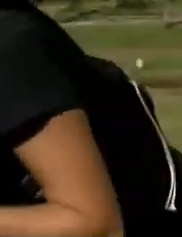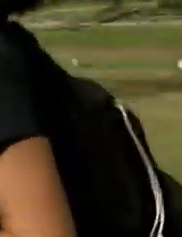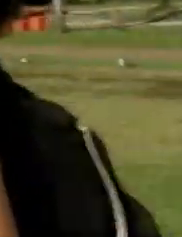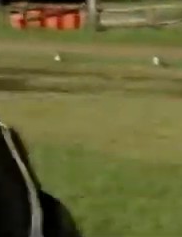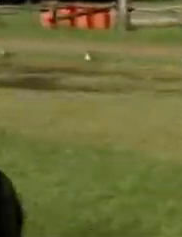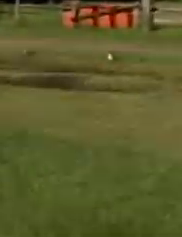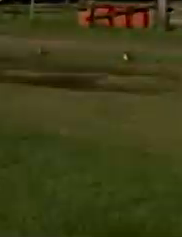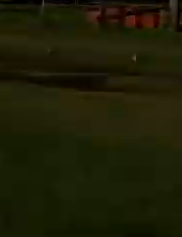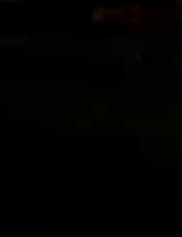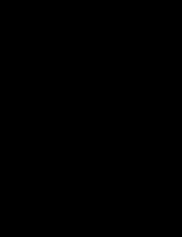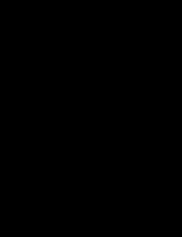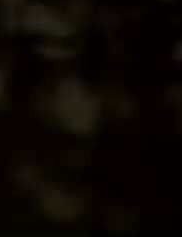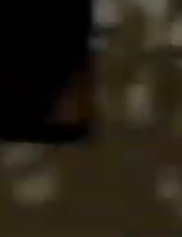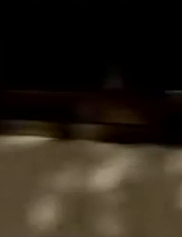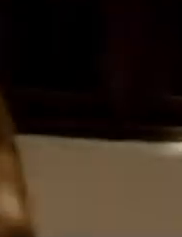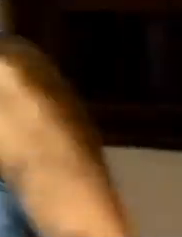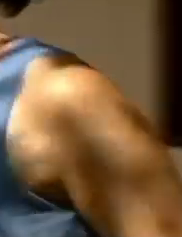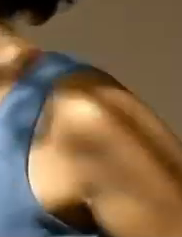logo!